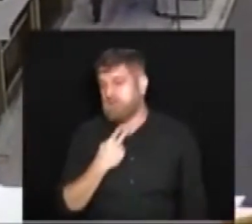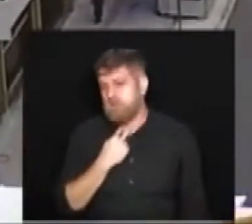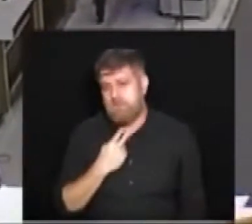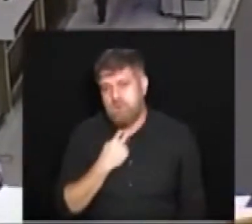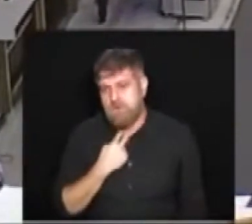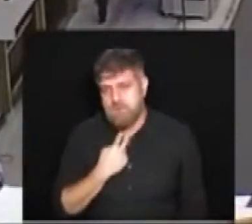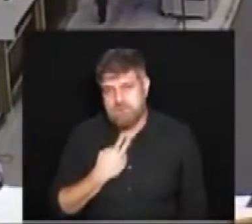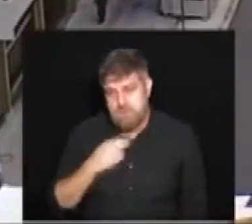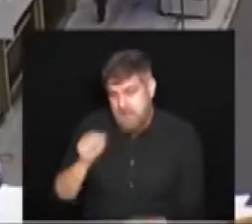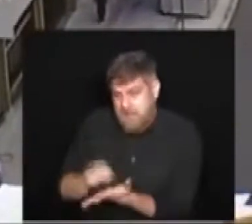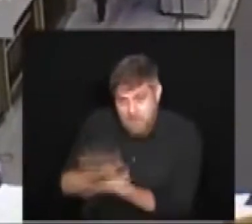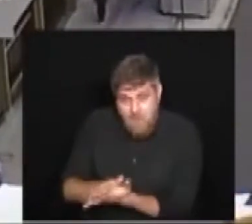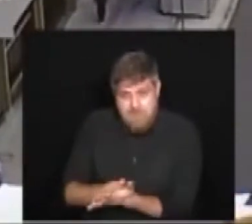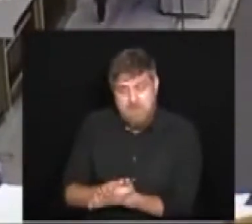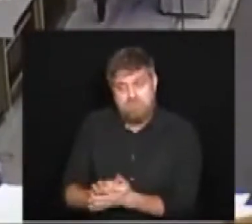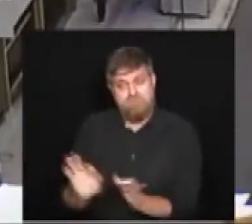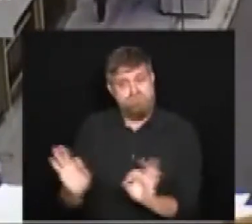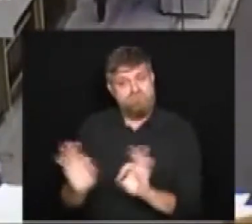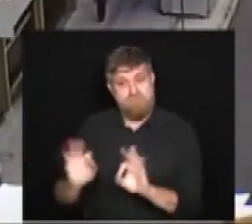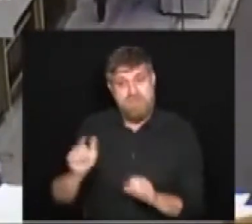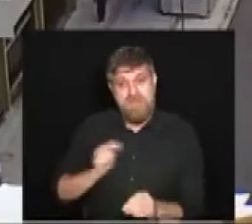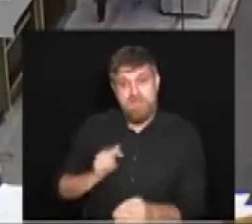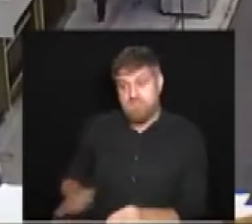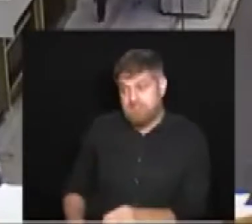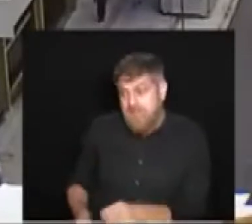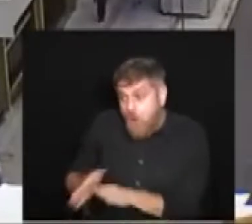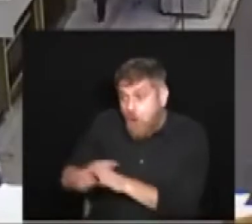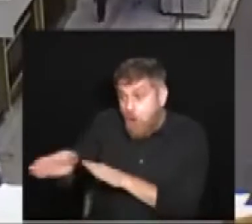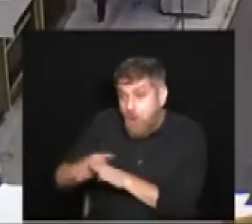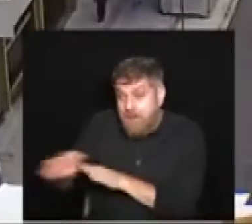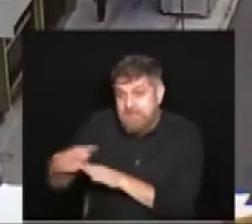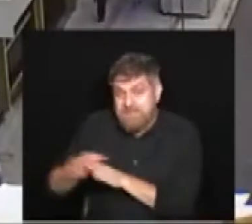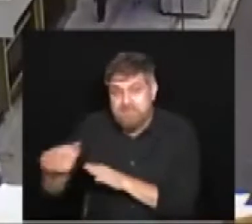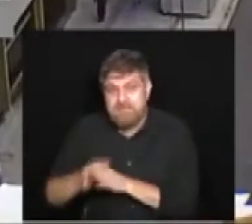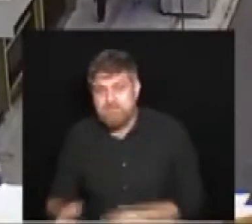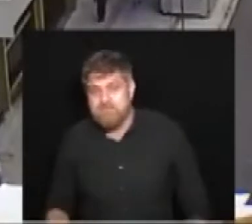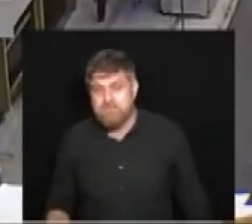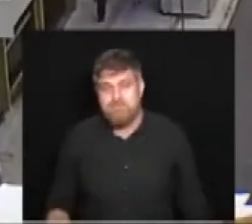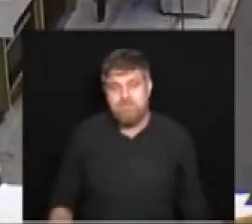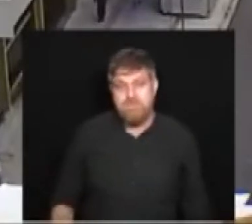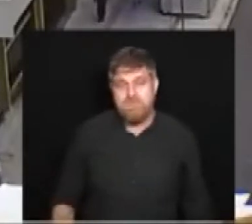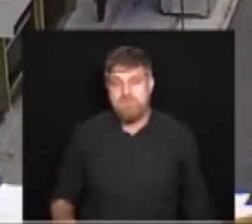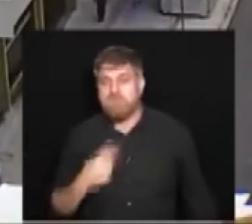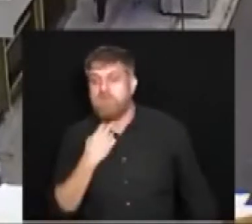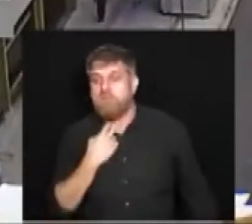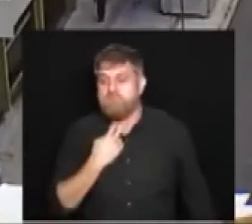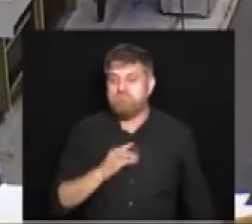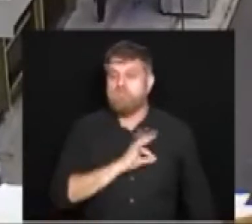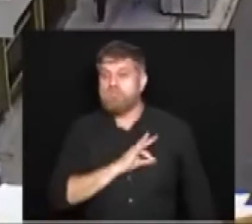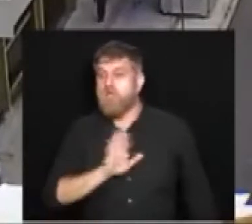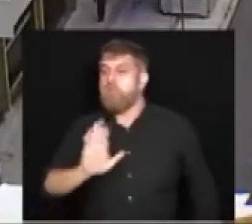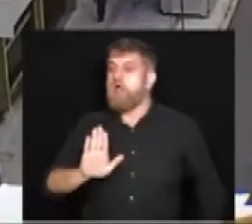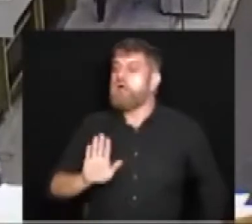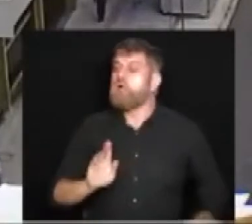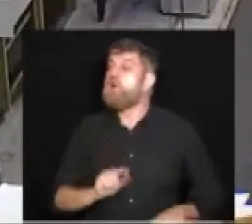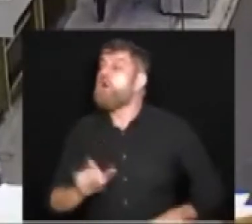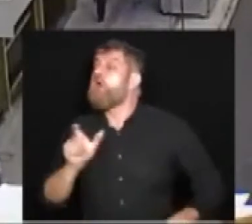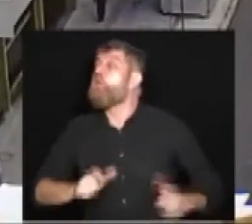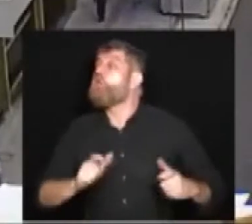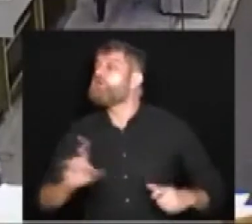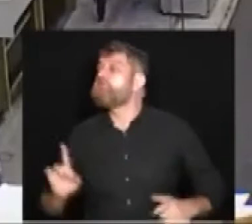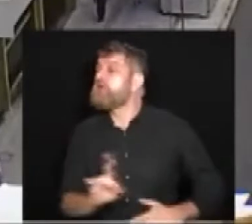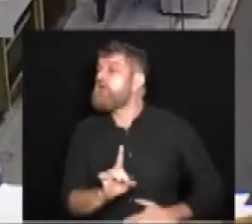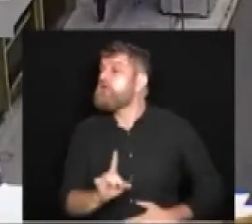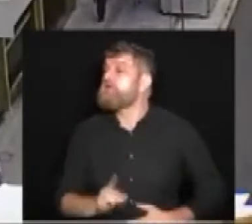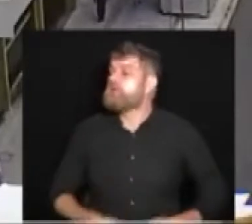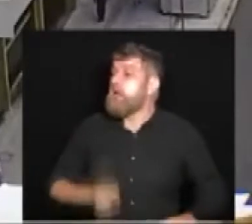E a gente também não vai funcionar igual o FBI. Ó, quero ver onde está indo, que jeito está. Isso aí é lockdown. Nós não vamos fazer